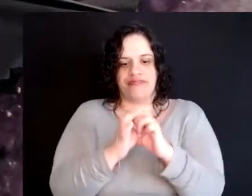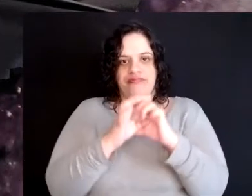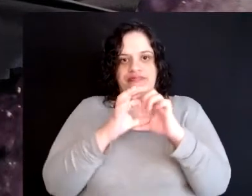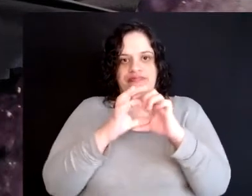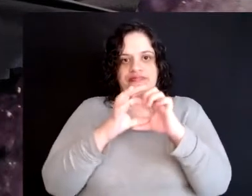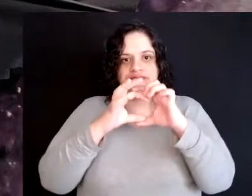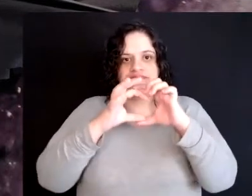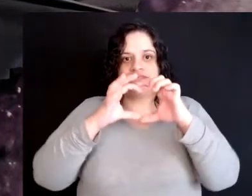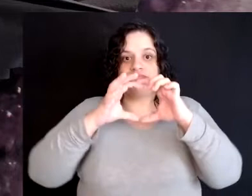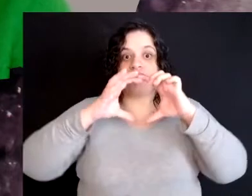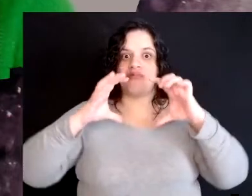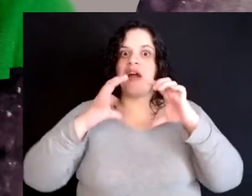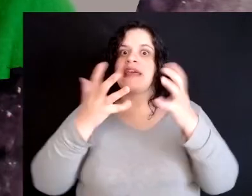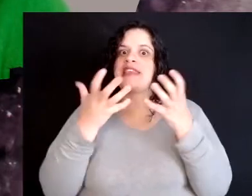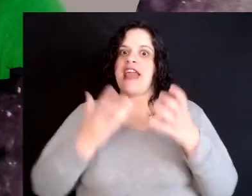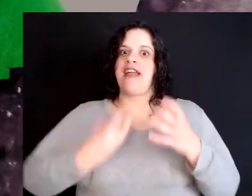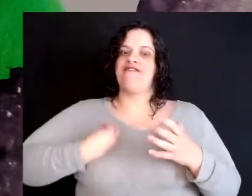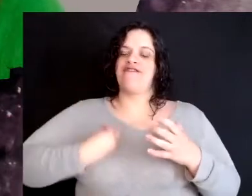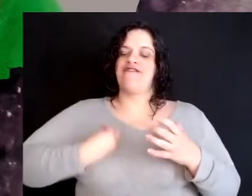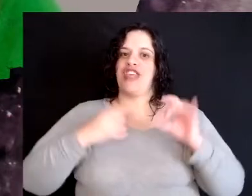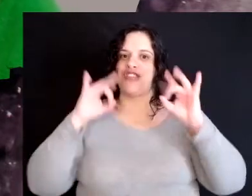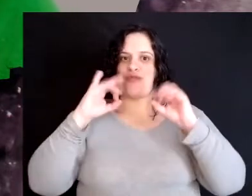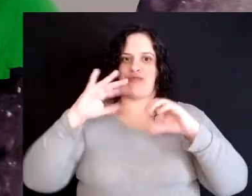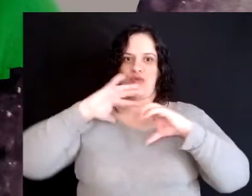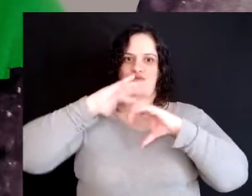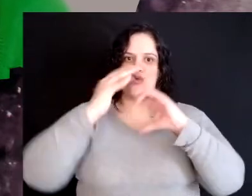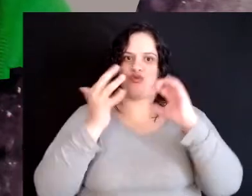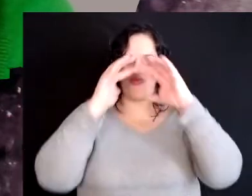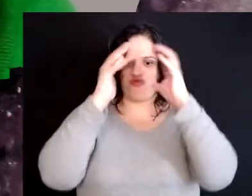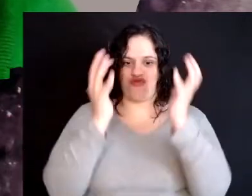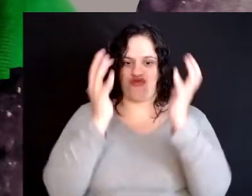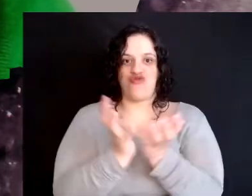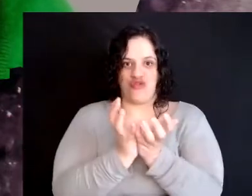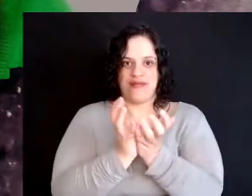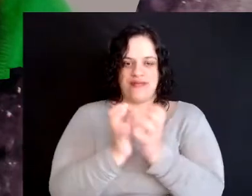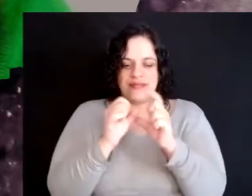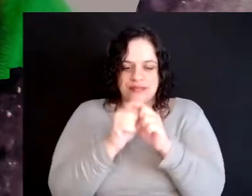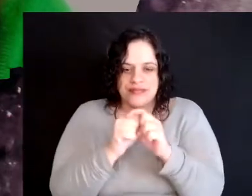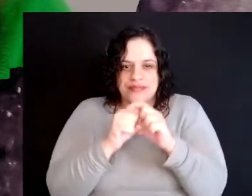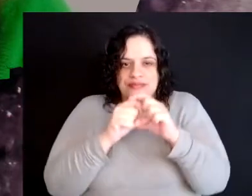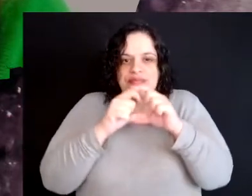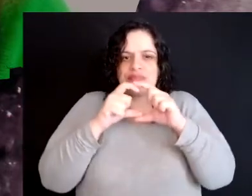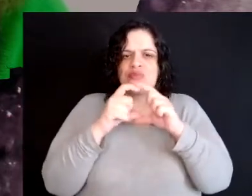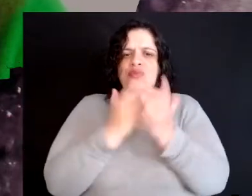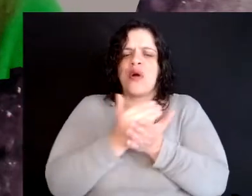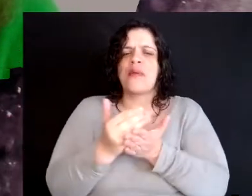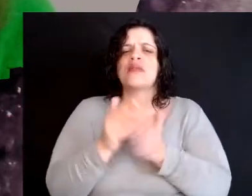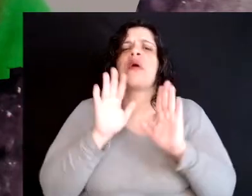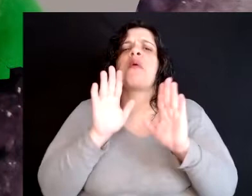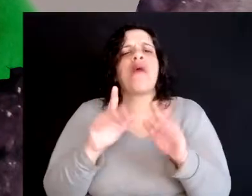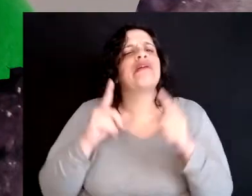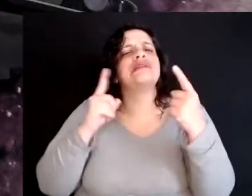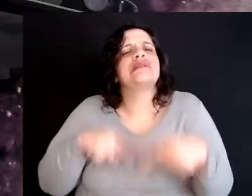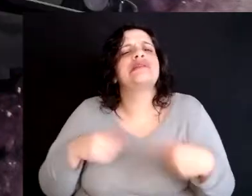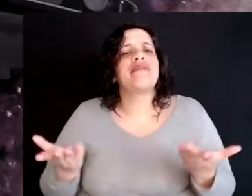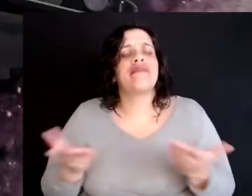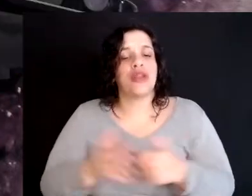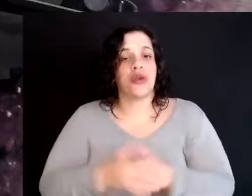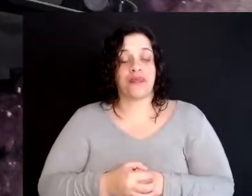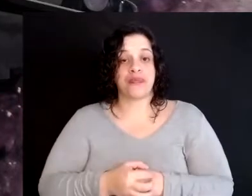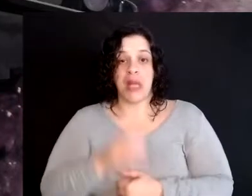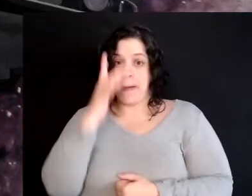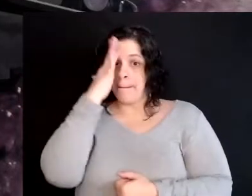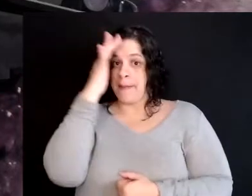a Grégora busca. Mas qual é o desafio? E se o medo justamente encobrir